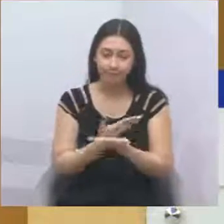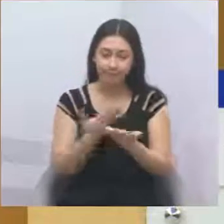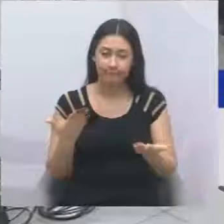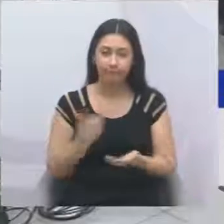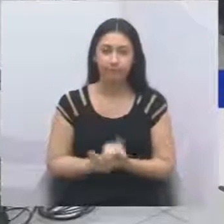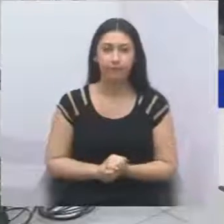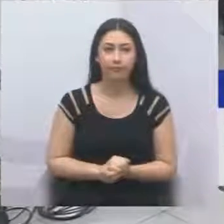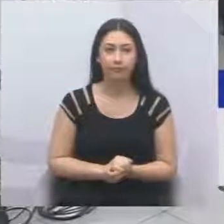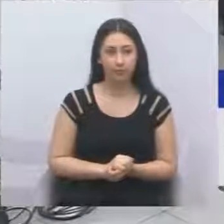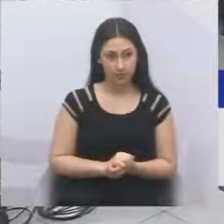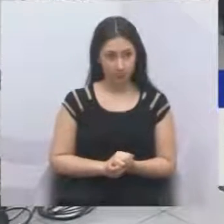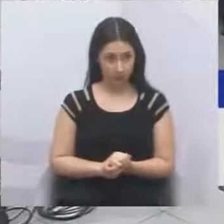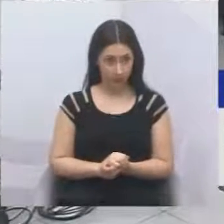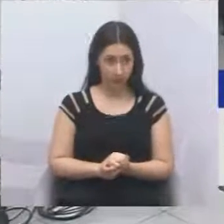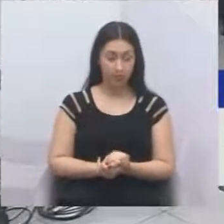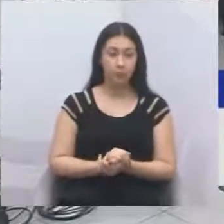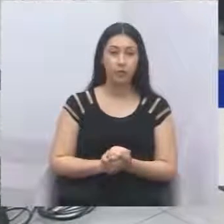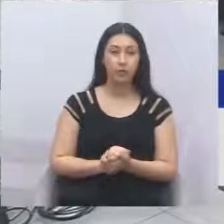vocês.